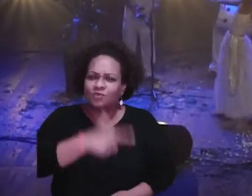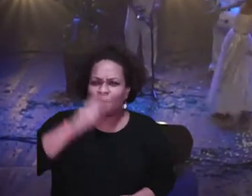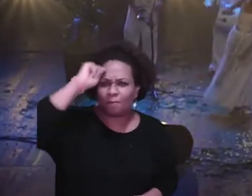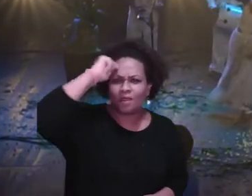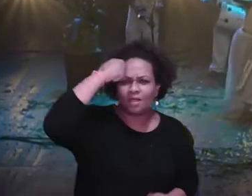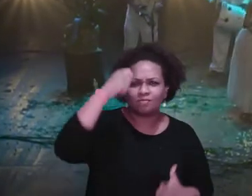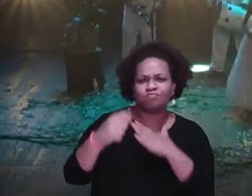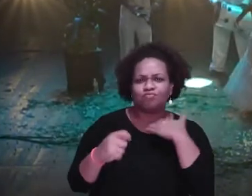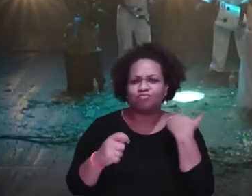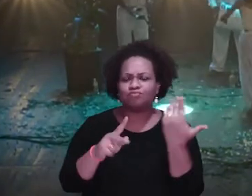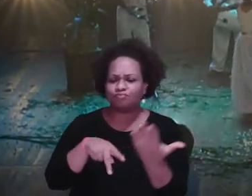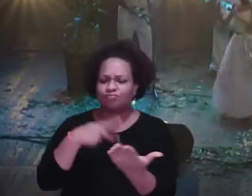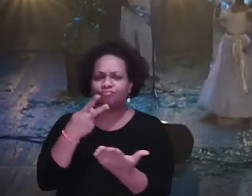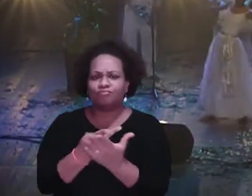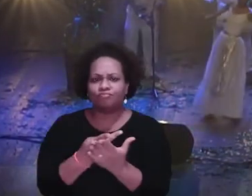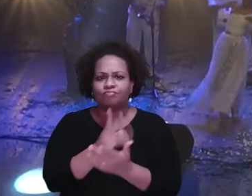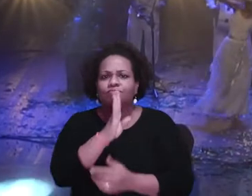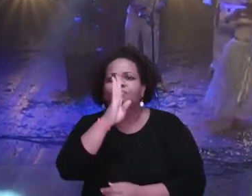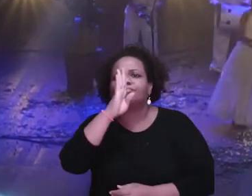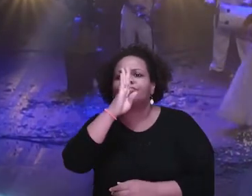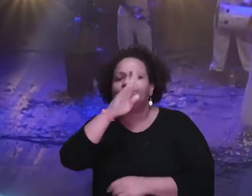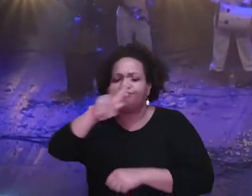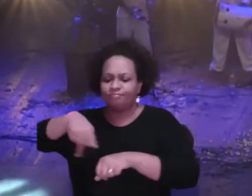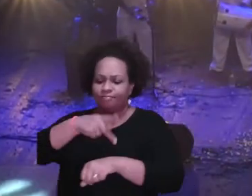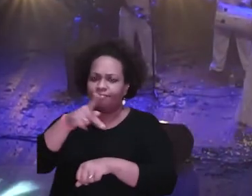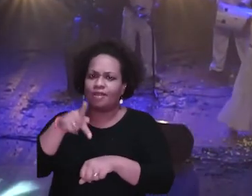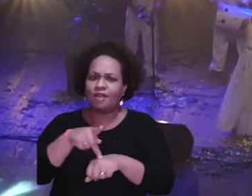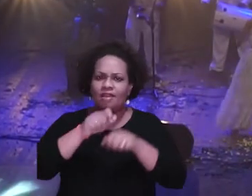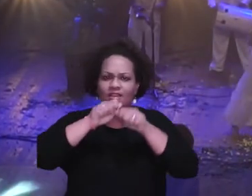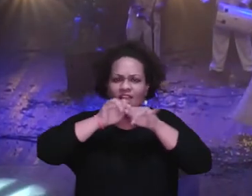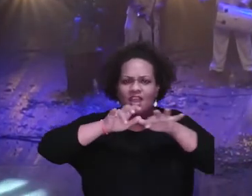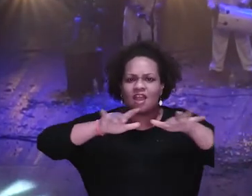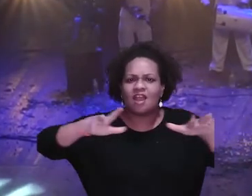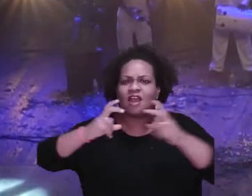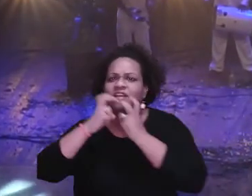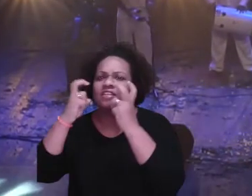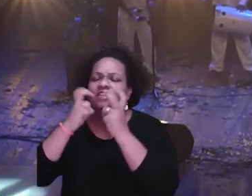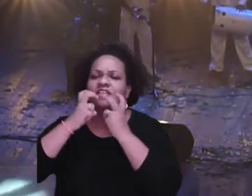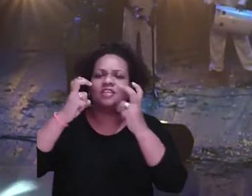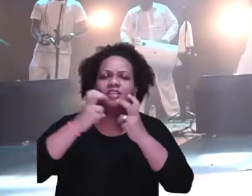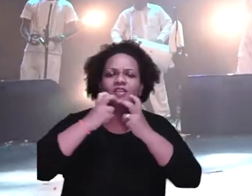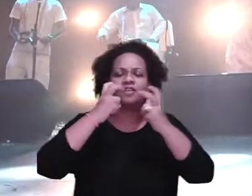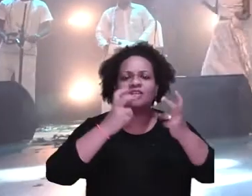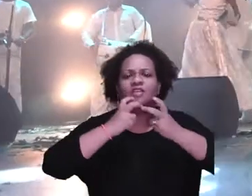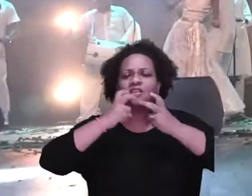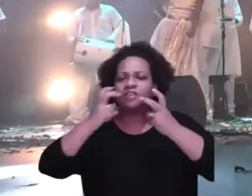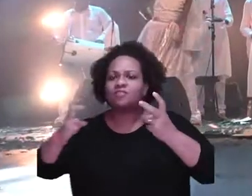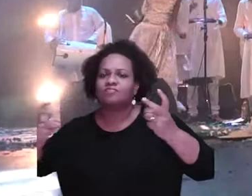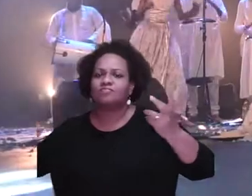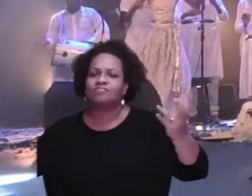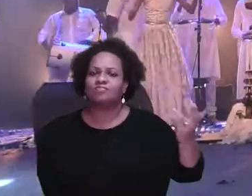chorou surpresos e o estado calor esse já golo eo giro